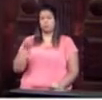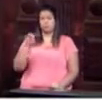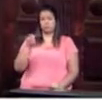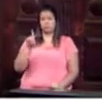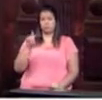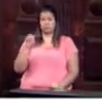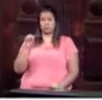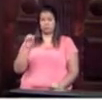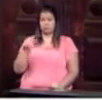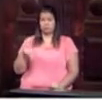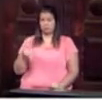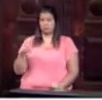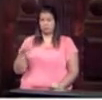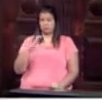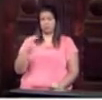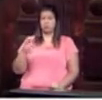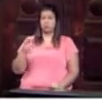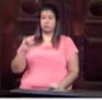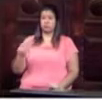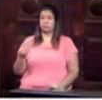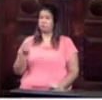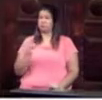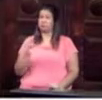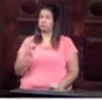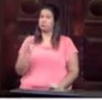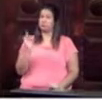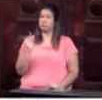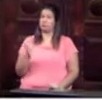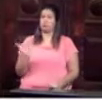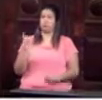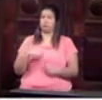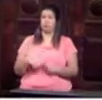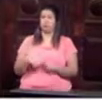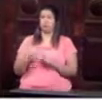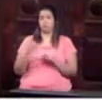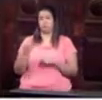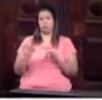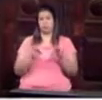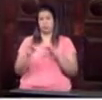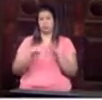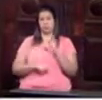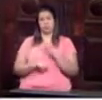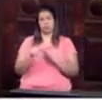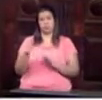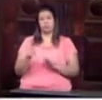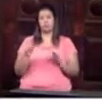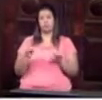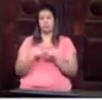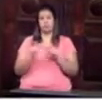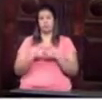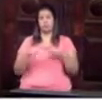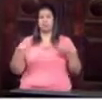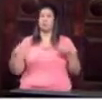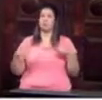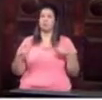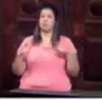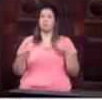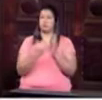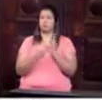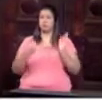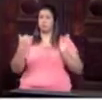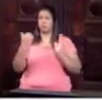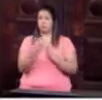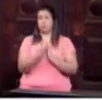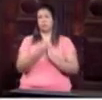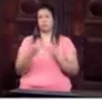CCJ, não só restabeleceu o primeiro projeto, como ampliou. E aí, nesse momento